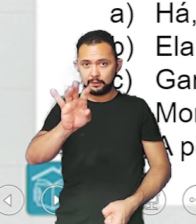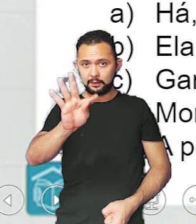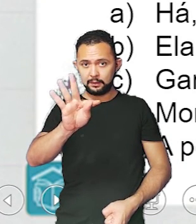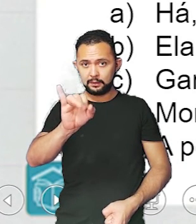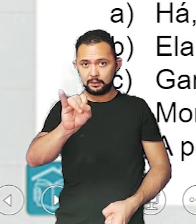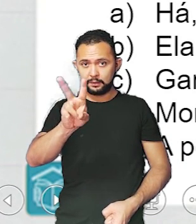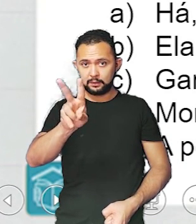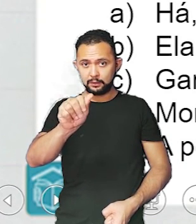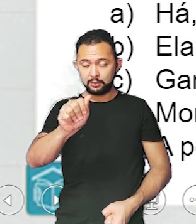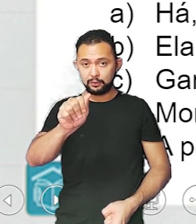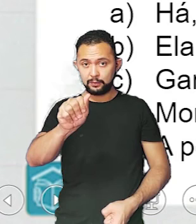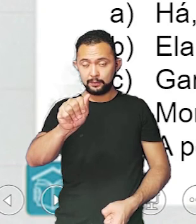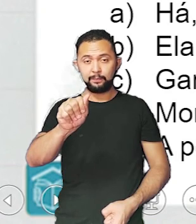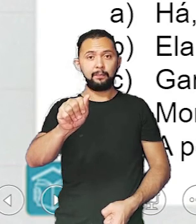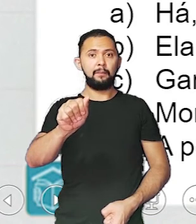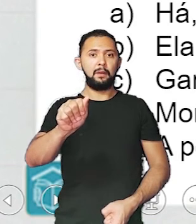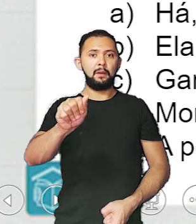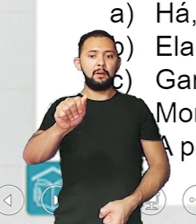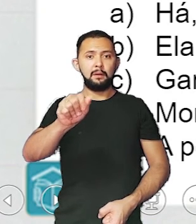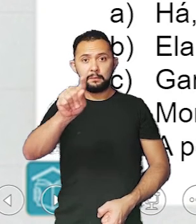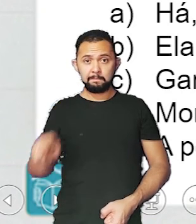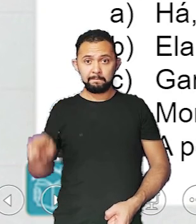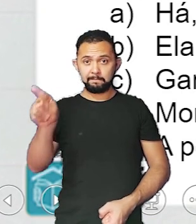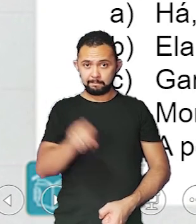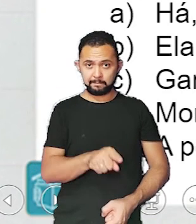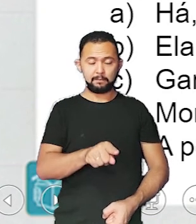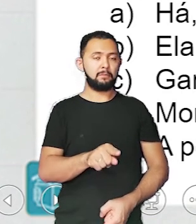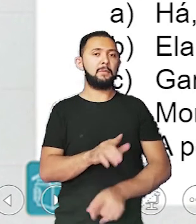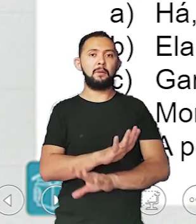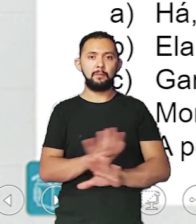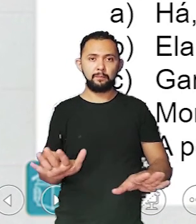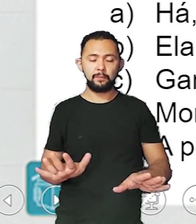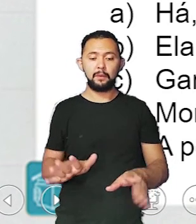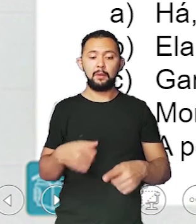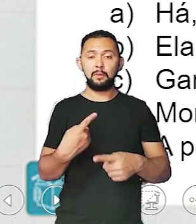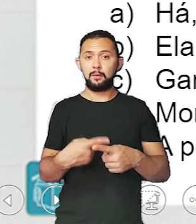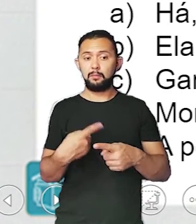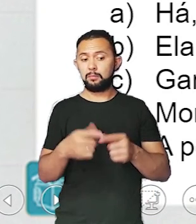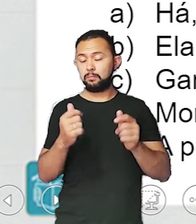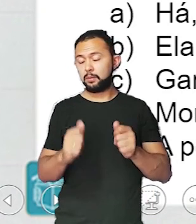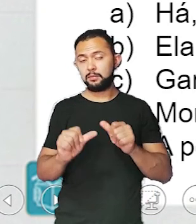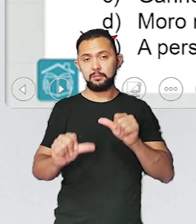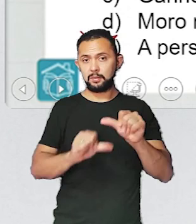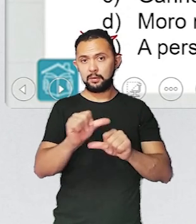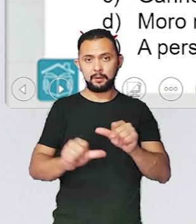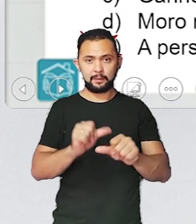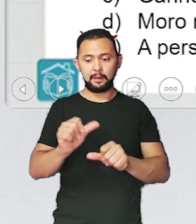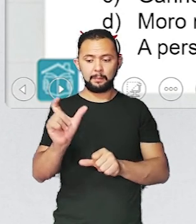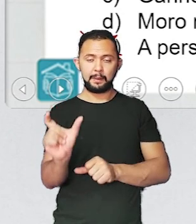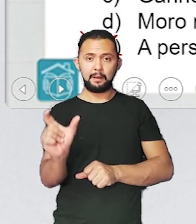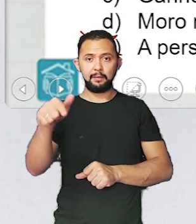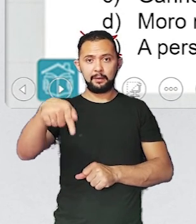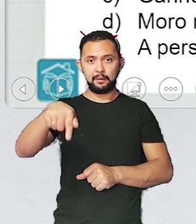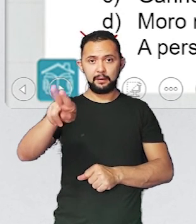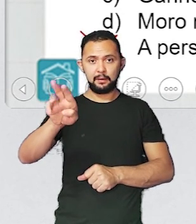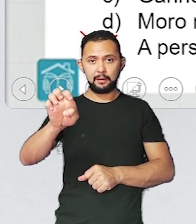retoma cavalo, né? Quem é que se chamava Sunset, né? O cavalo. Então, esse que retoma cavalo, ok? Posso até trocar pelo qual, ganhou um cavalo, o qual se